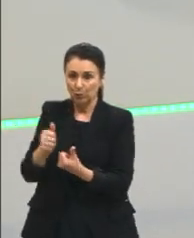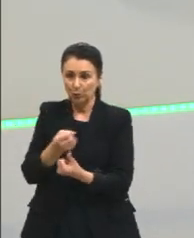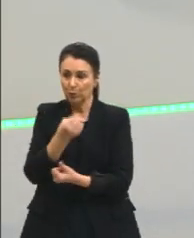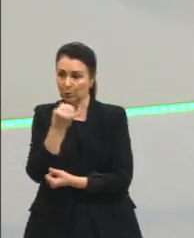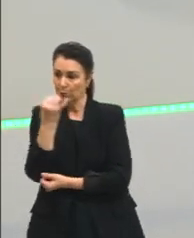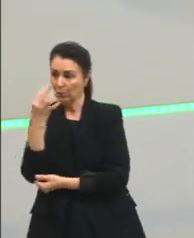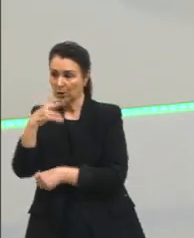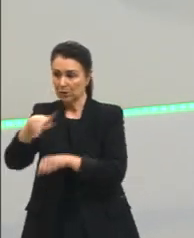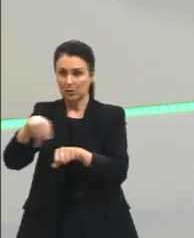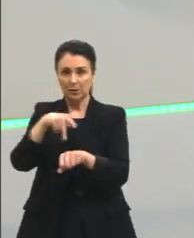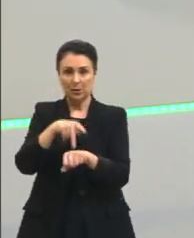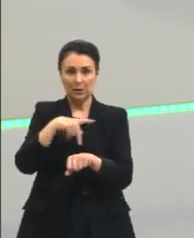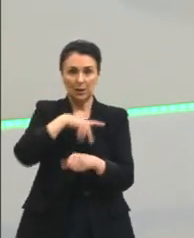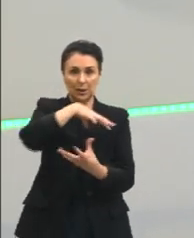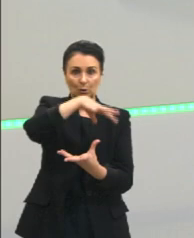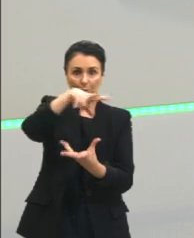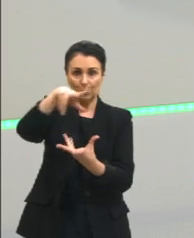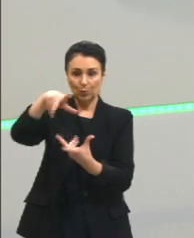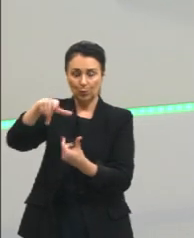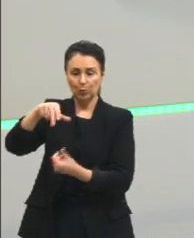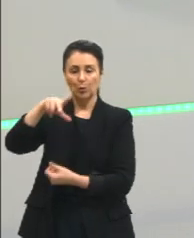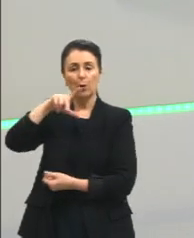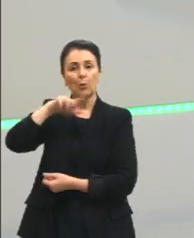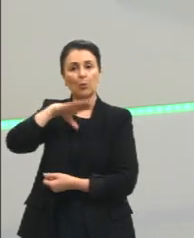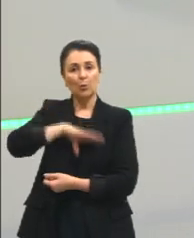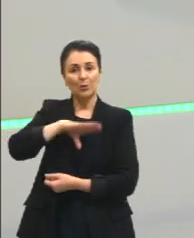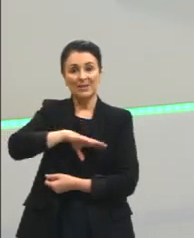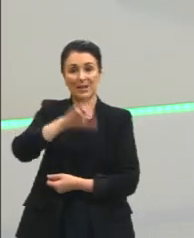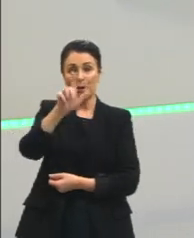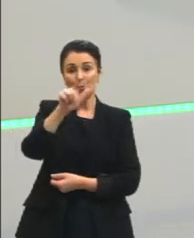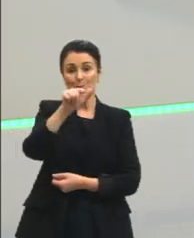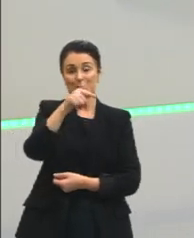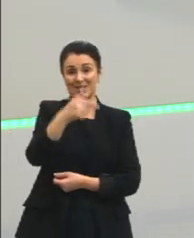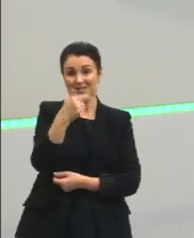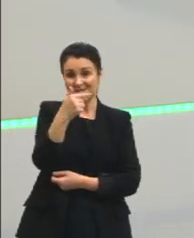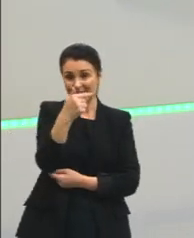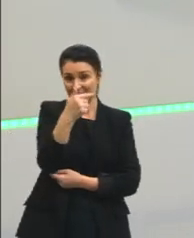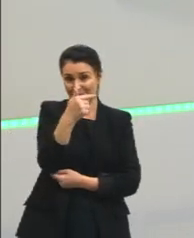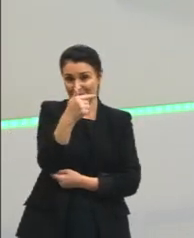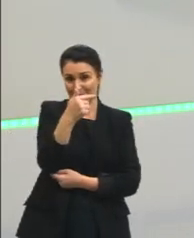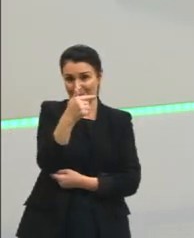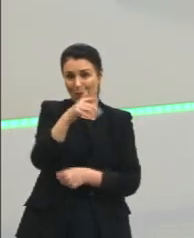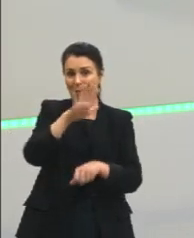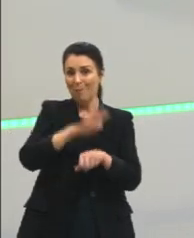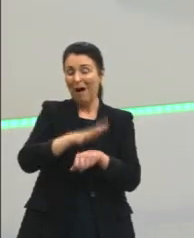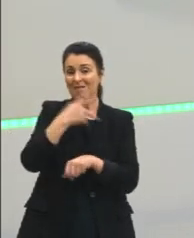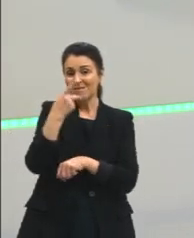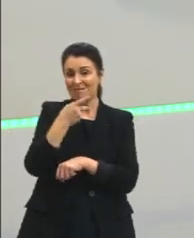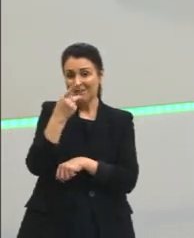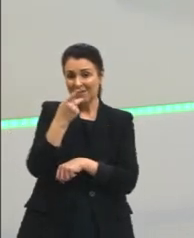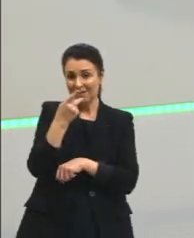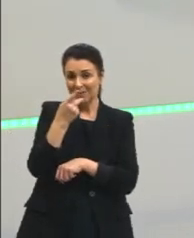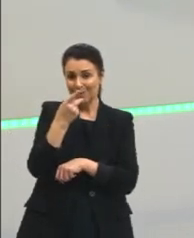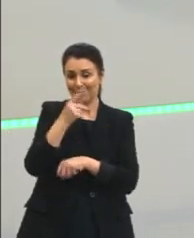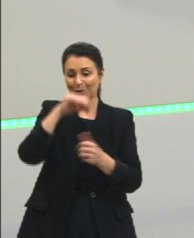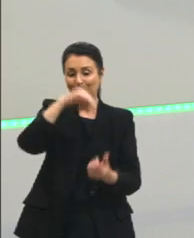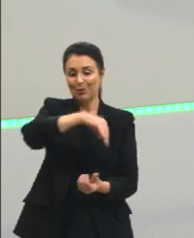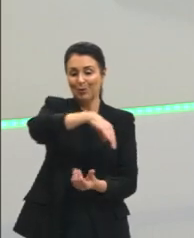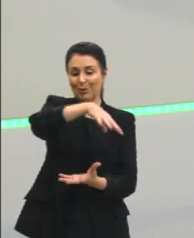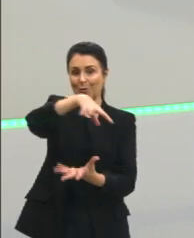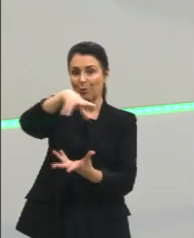a gente tem a língua portuguesa como sétimo idioma mais falado Então isso é